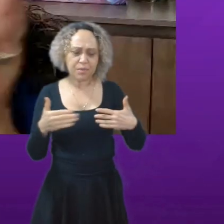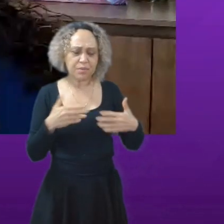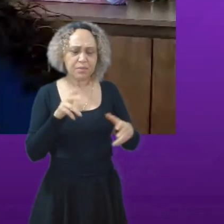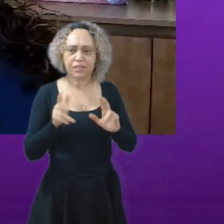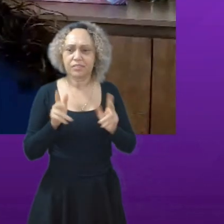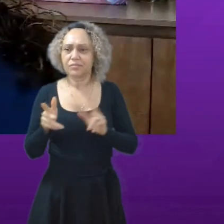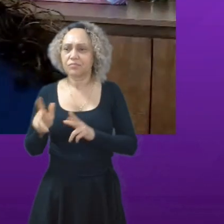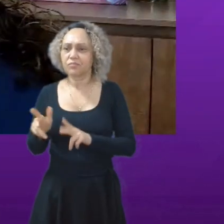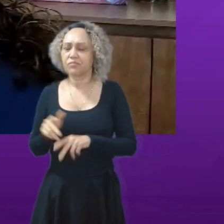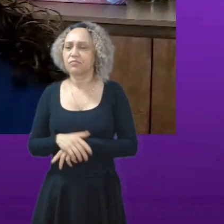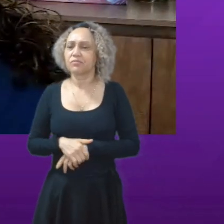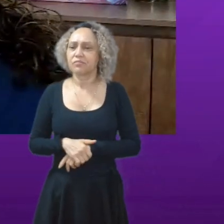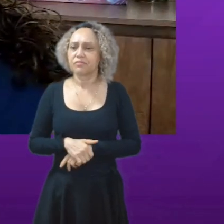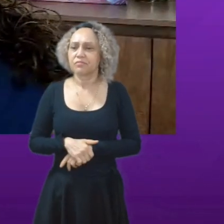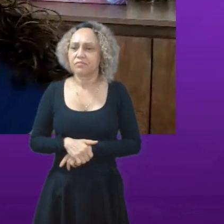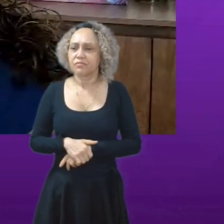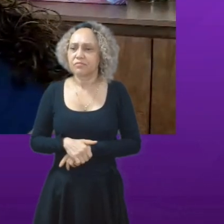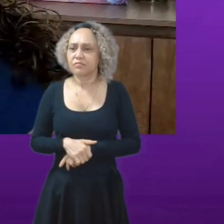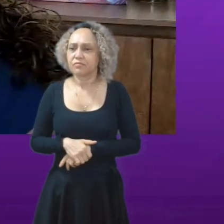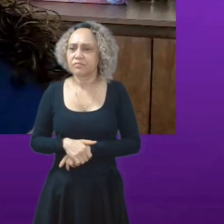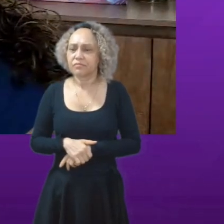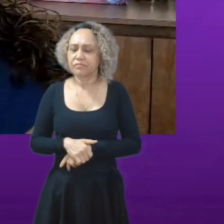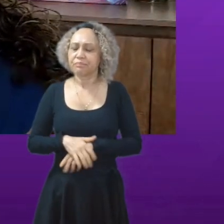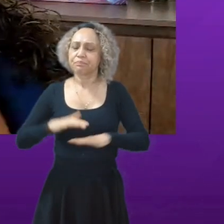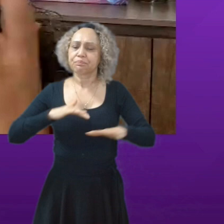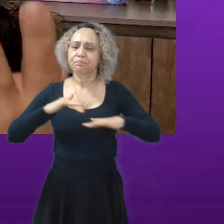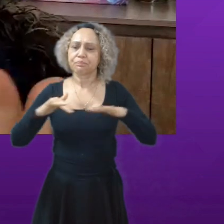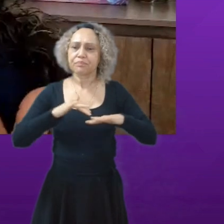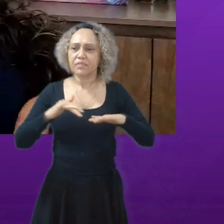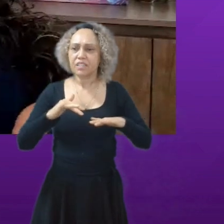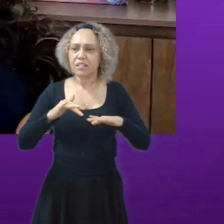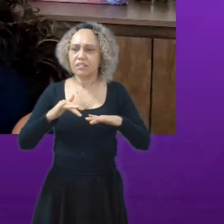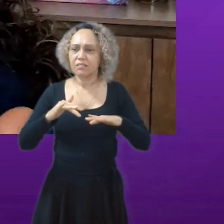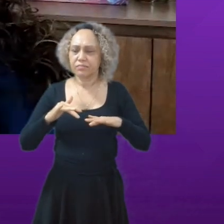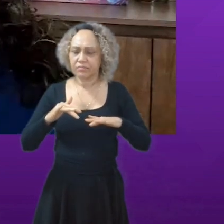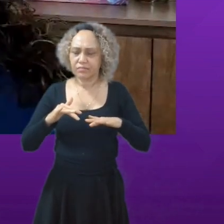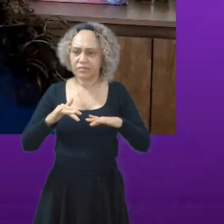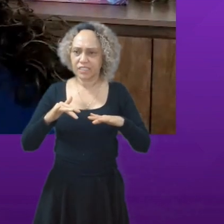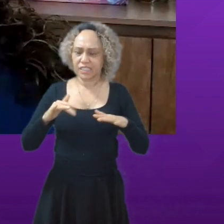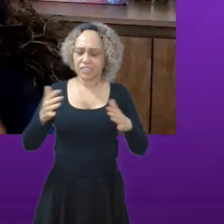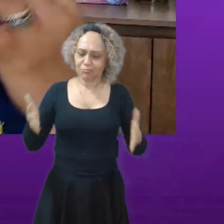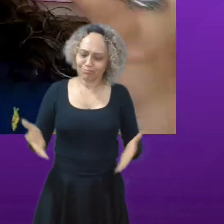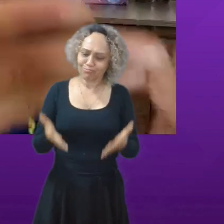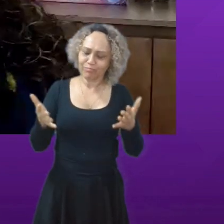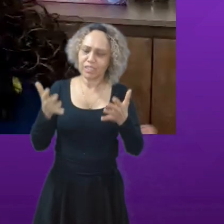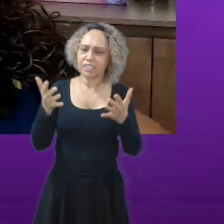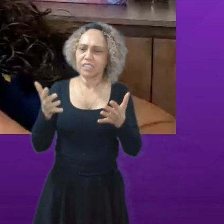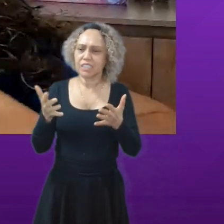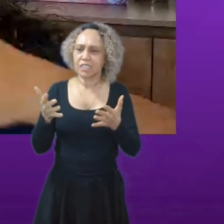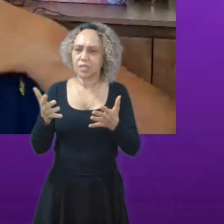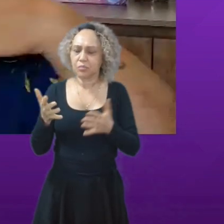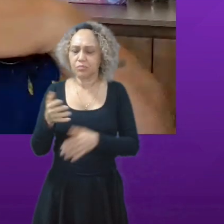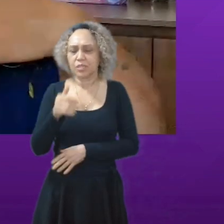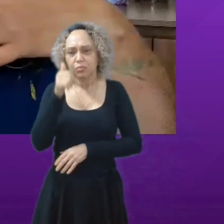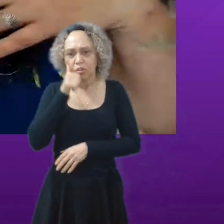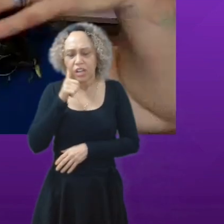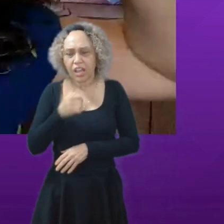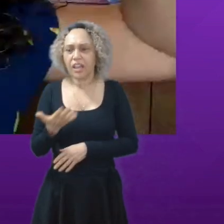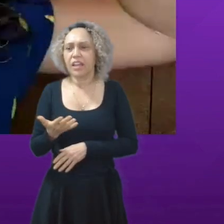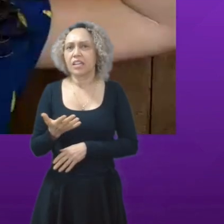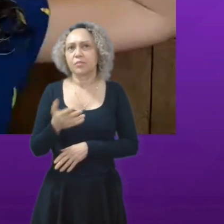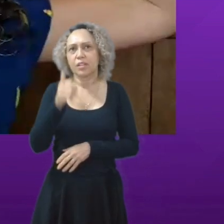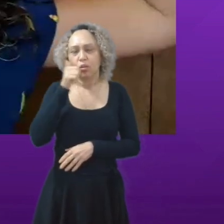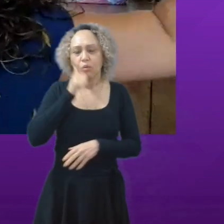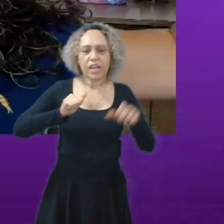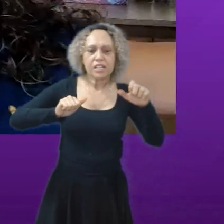e eu acho que, assim, ter esses movimentos que agregam mulheres, né, o Elas por Elas, Mulheres de Rede, aí a